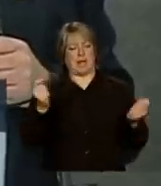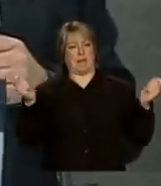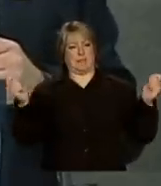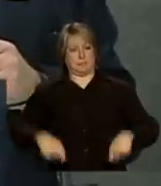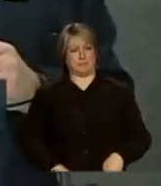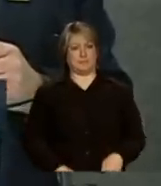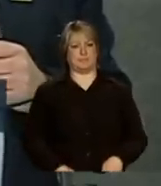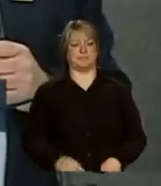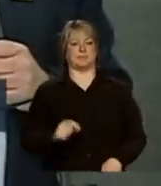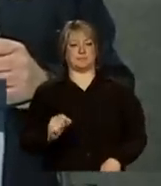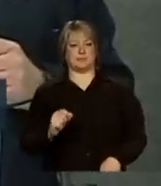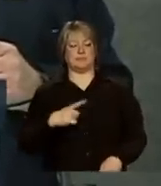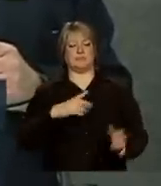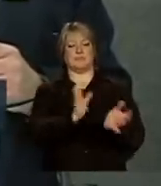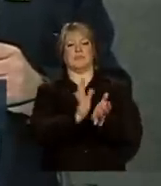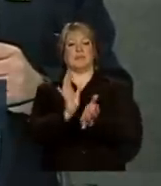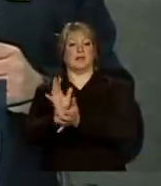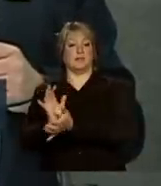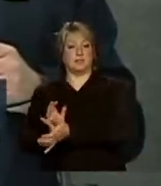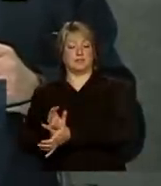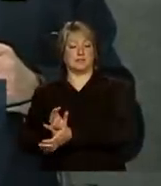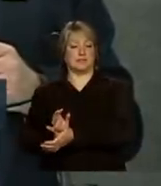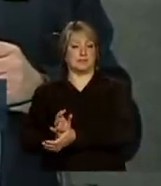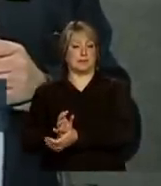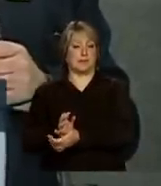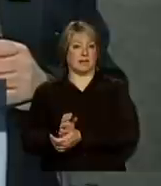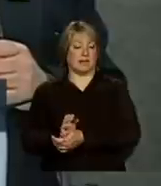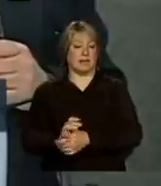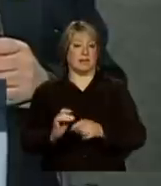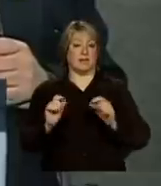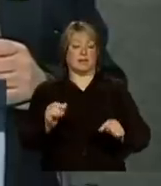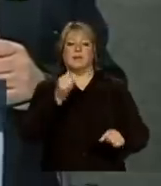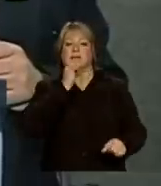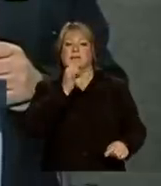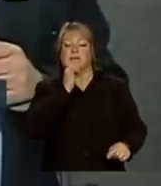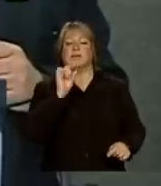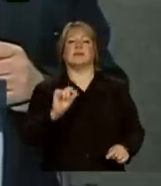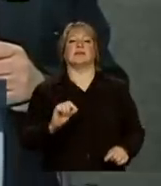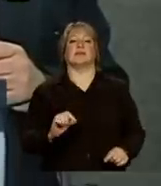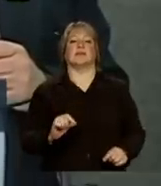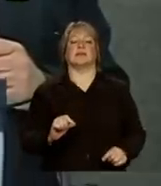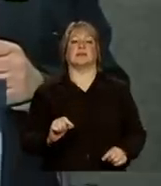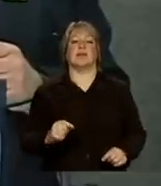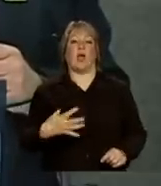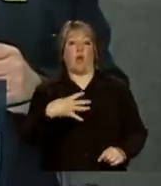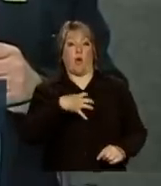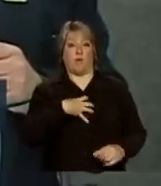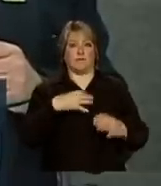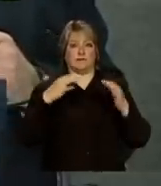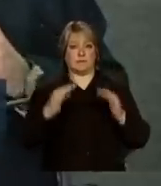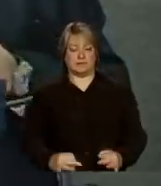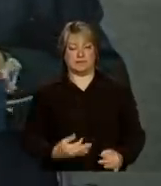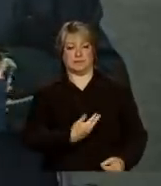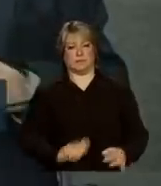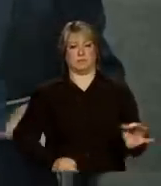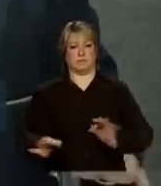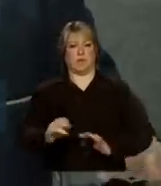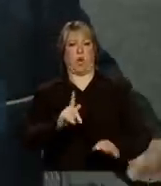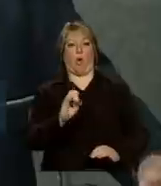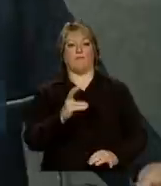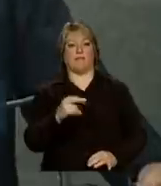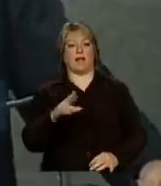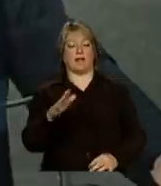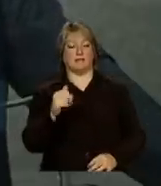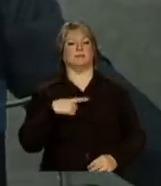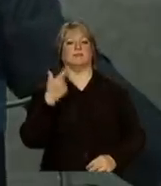dentro dos setores né E que o problema é muito mais vamos dizer eu digo assim até de convencimento e de governança para atingir